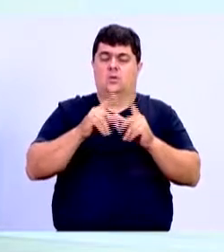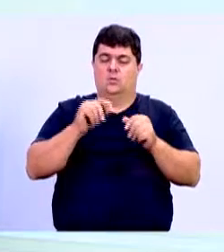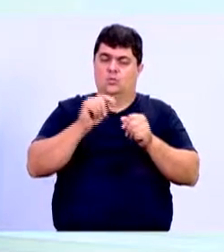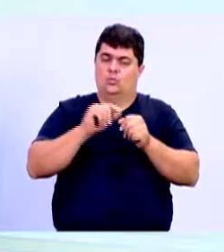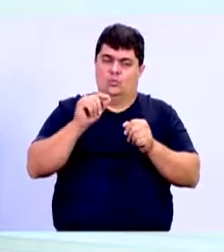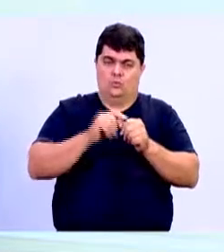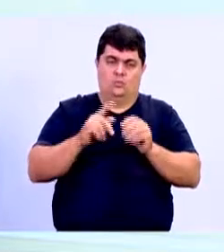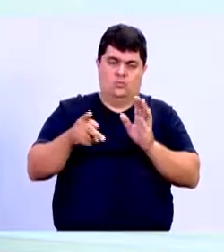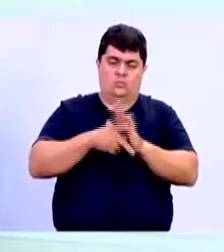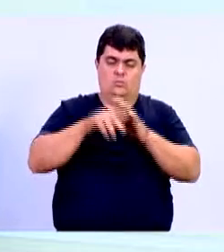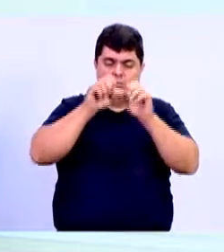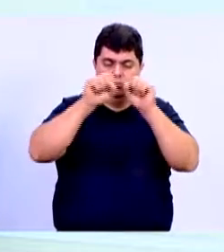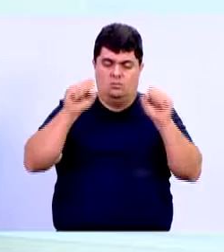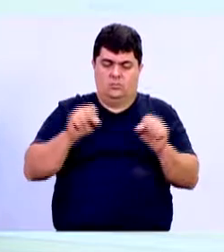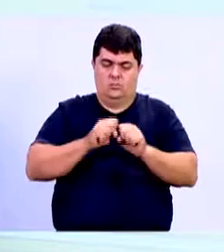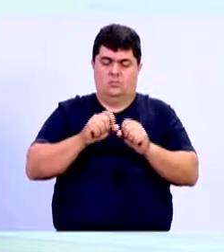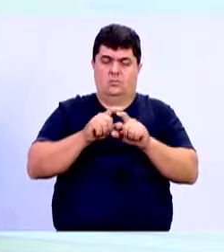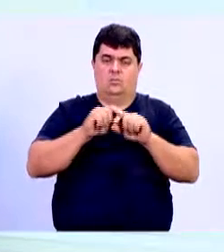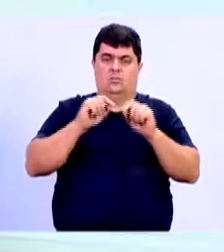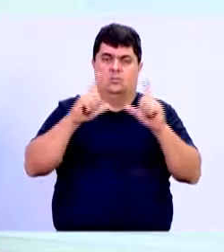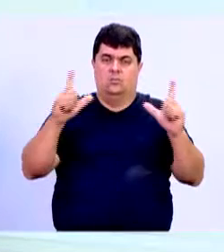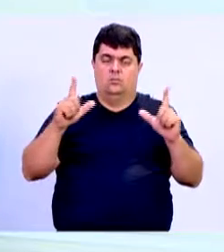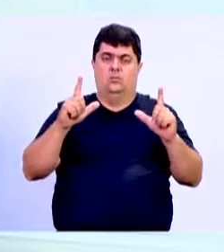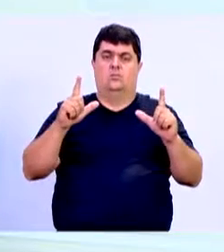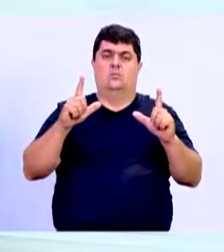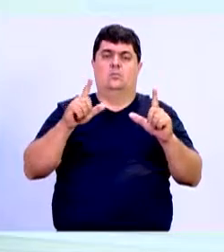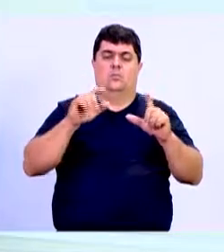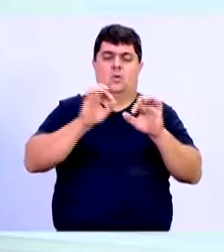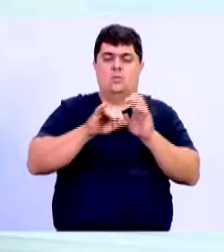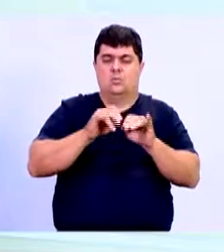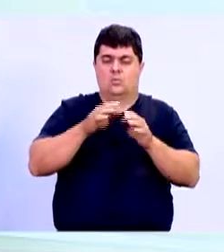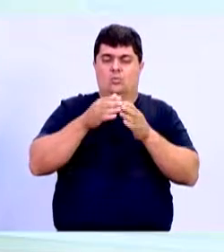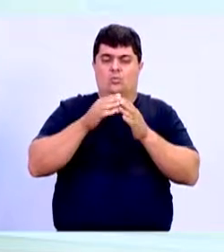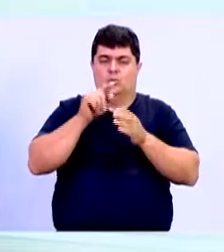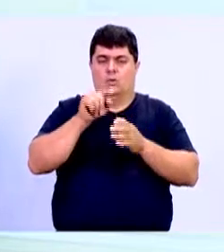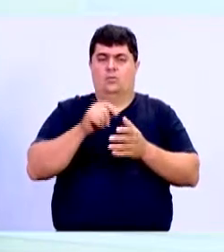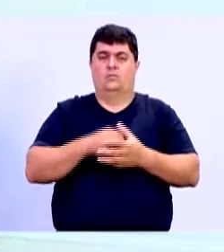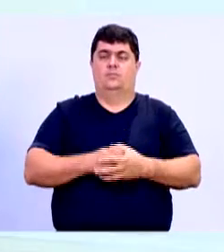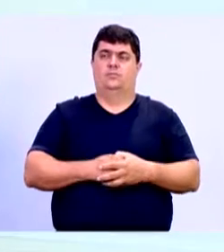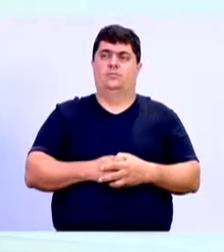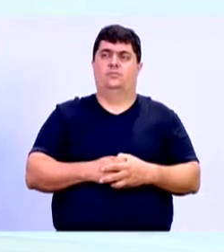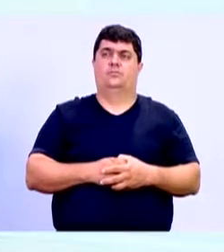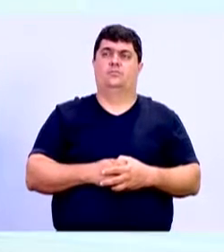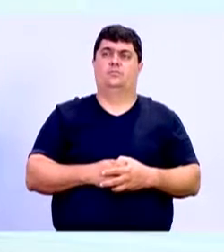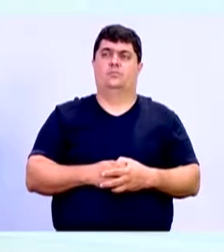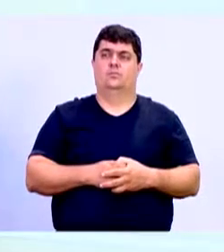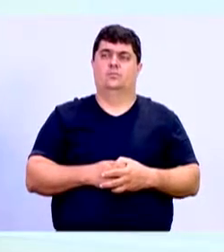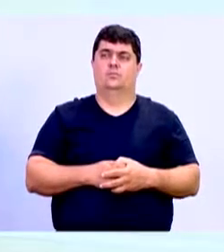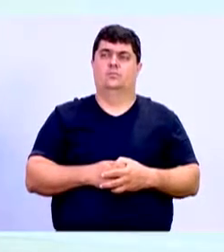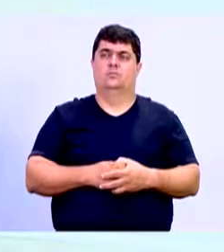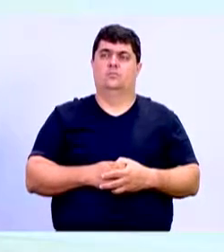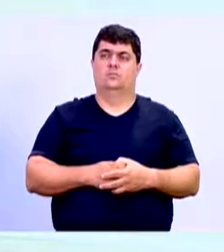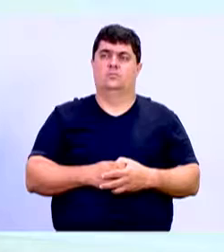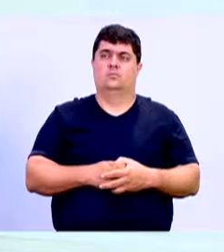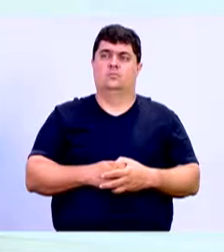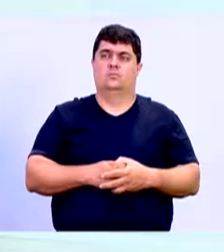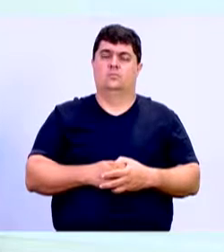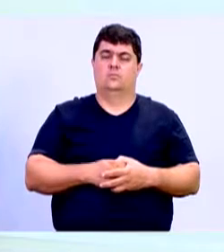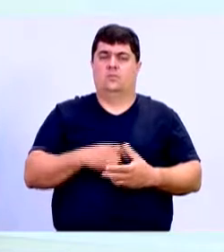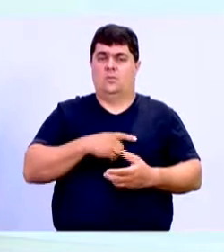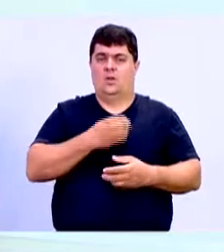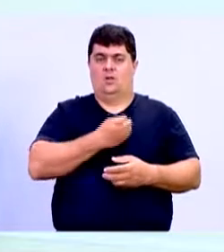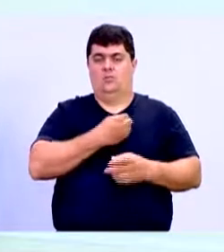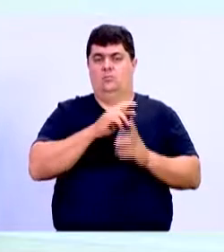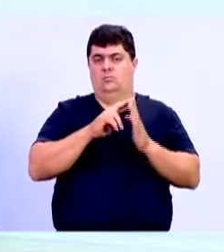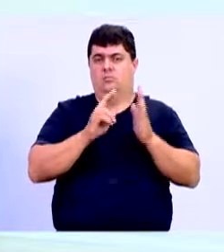executado no Tribunal de Contas, na área de TI, obrigatoriamente tem que existir um chamado. Existe uma resolução de número